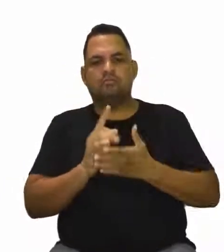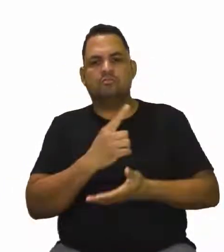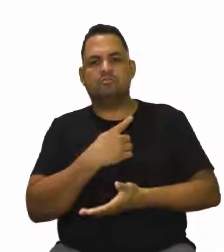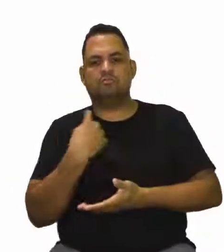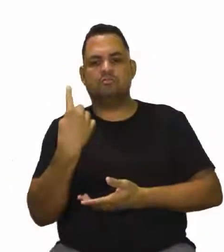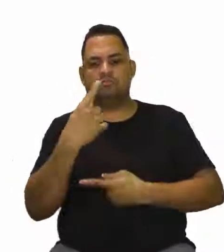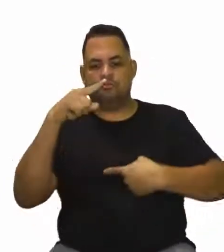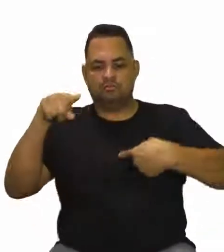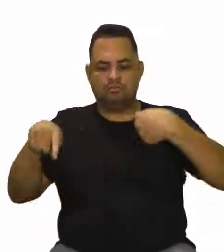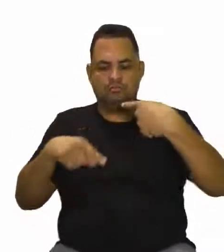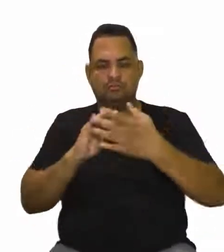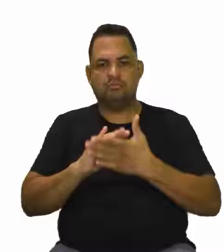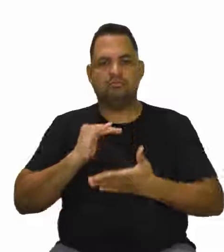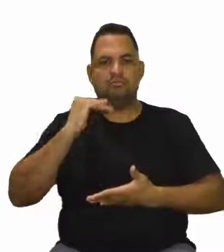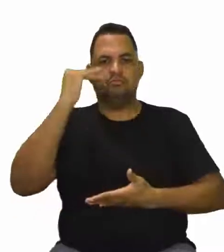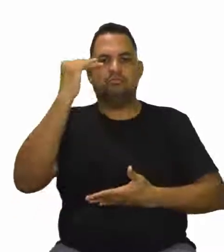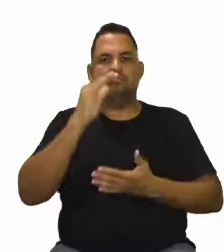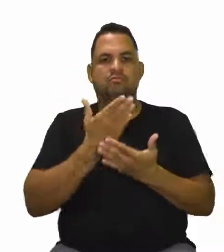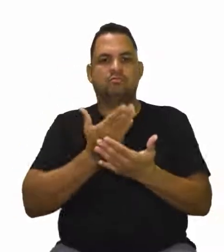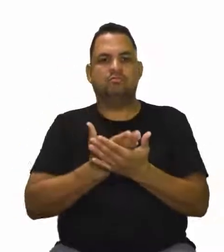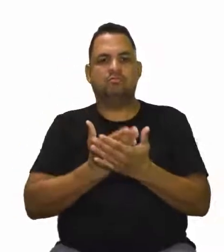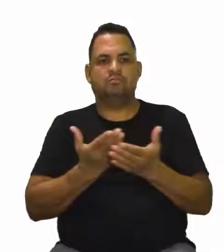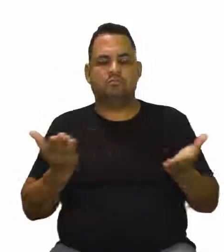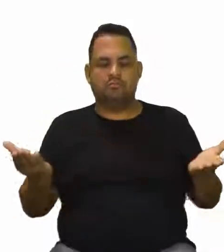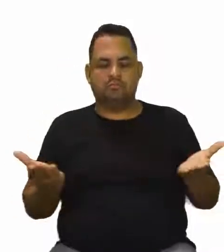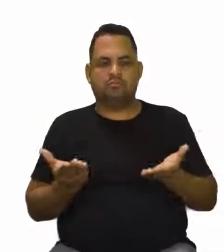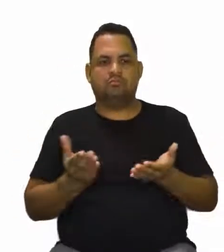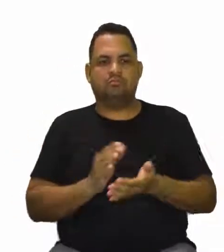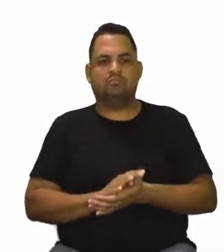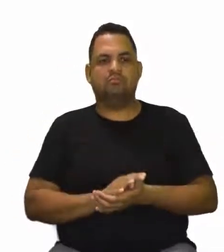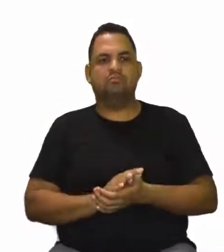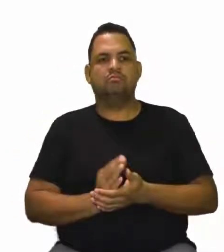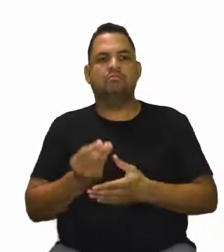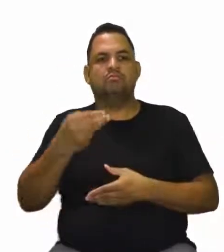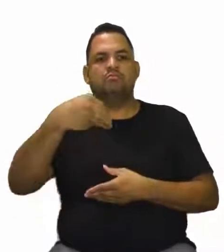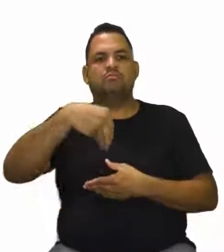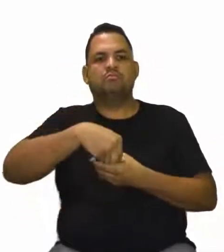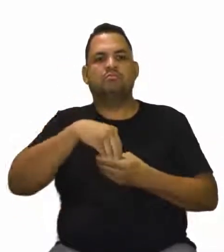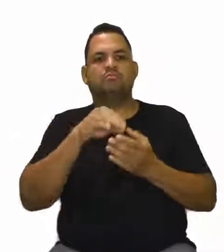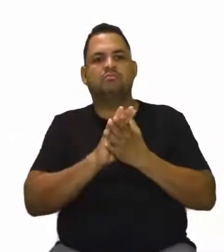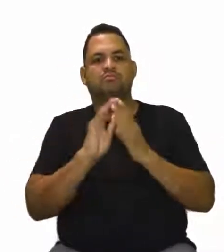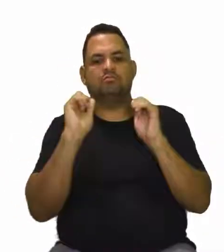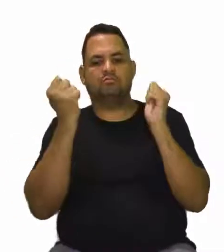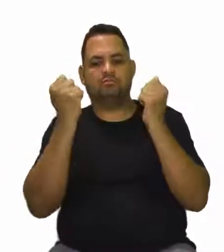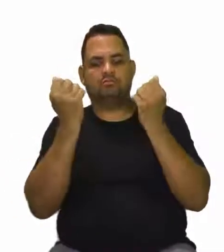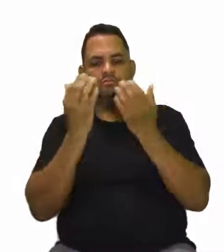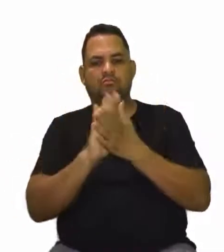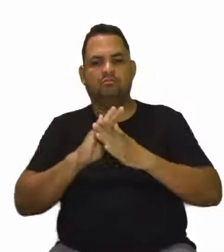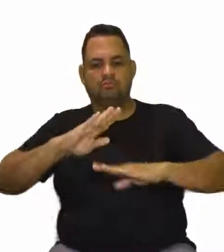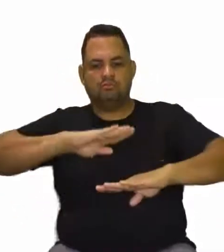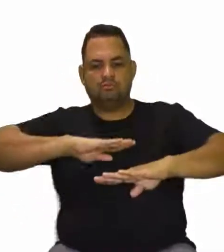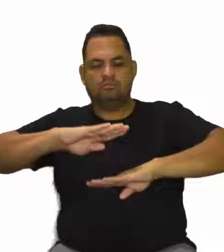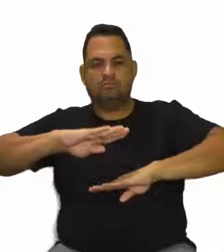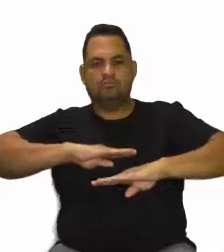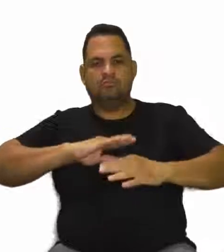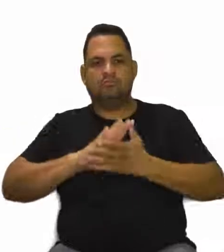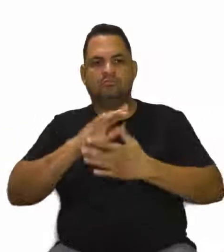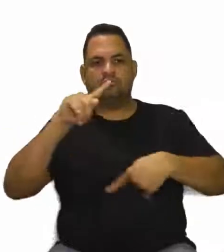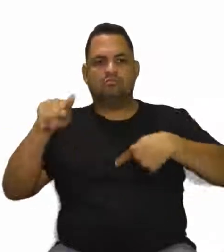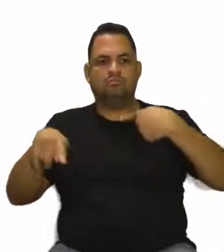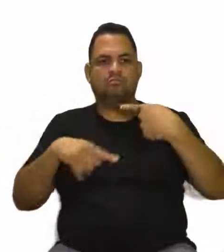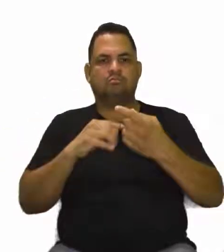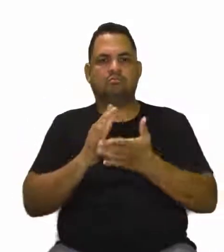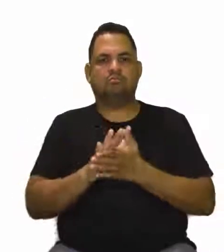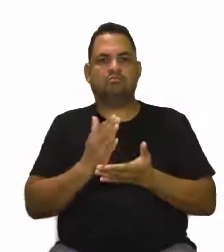nosso foco maior da aula de hoje. Então, dentro da ginástica de condicionamento, o nosso foco vai